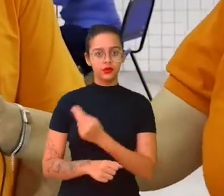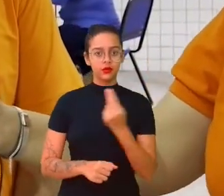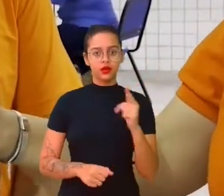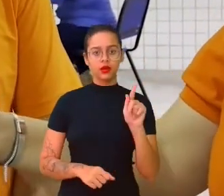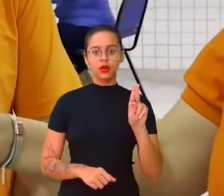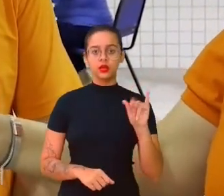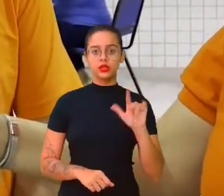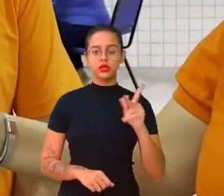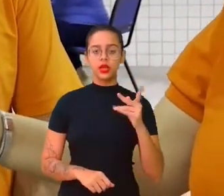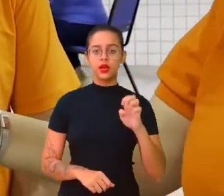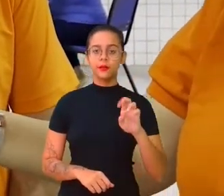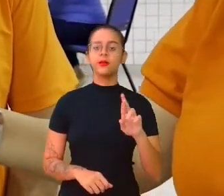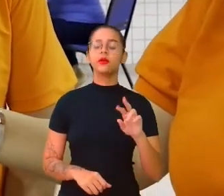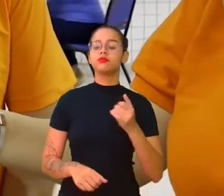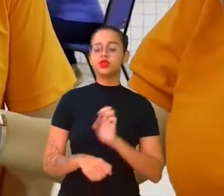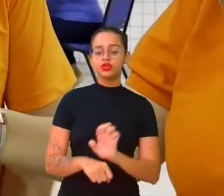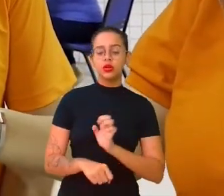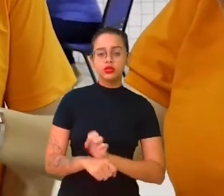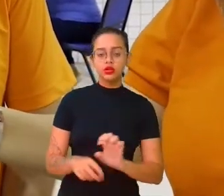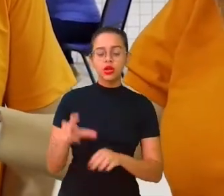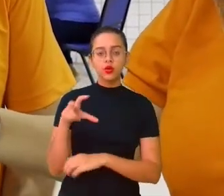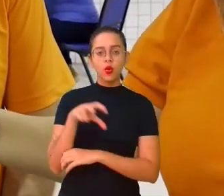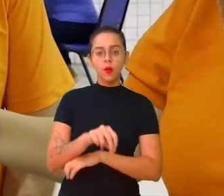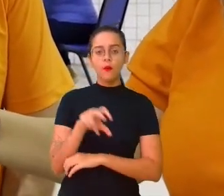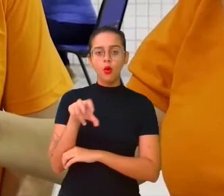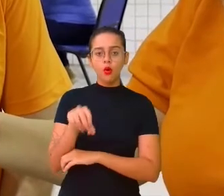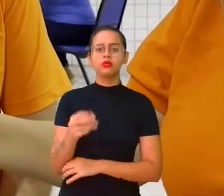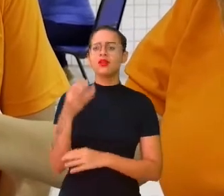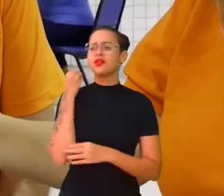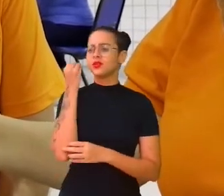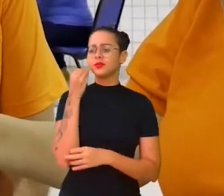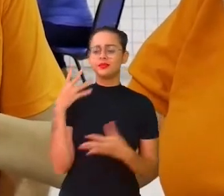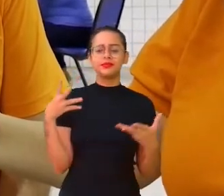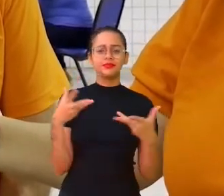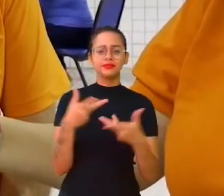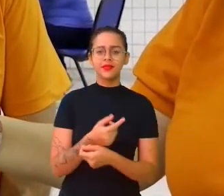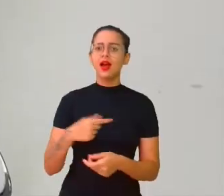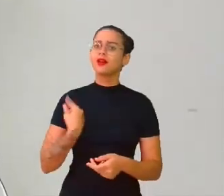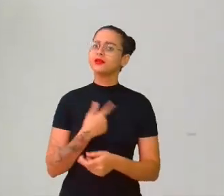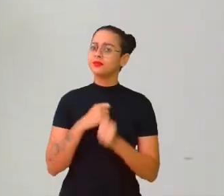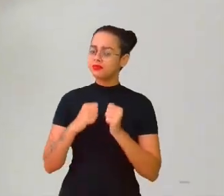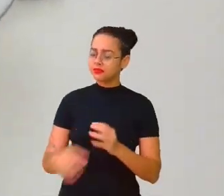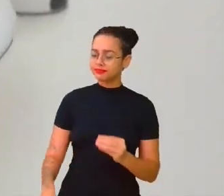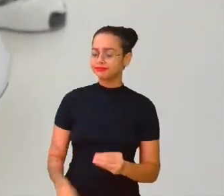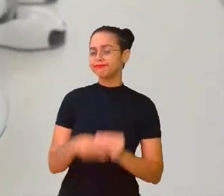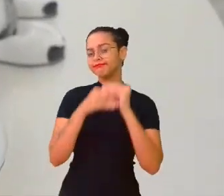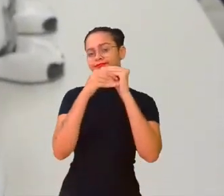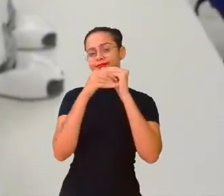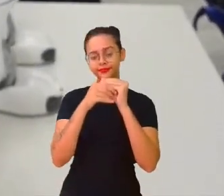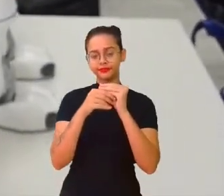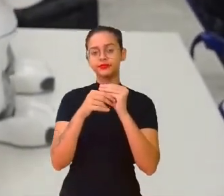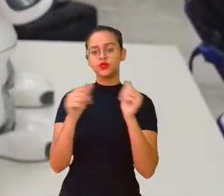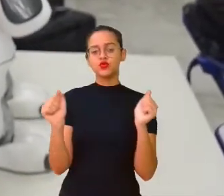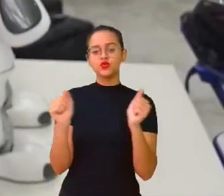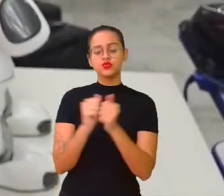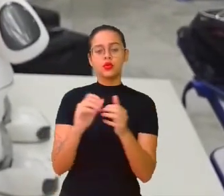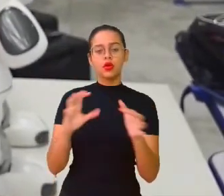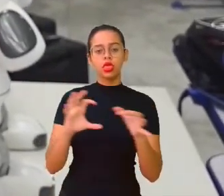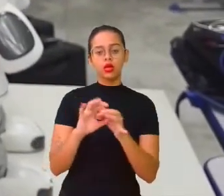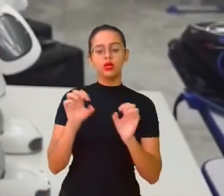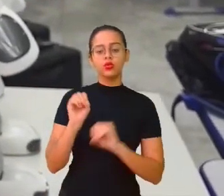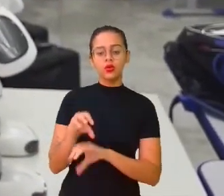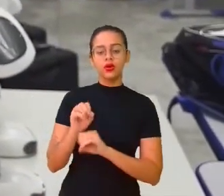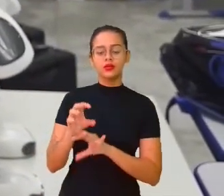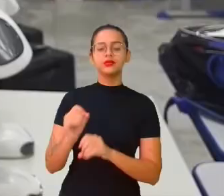Guilherme, também sou estagiário de robótica, tá? E é uma experiência fantástica a gente poder agregar tecnologia robótica com educação, né? E passar um pouquinho,